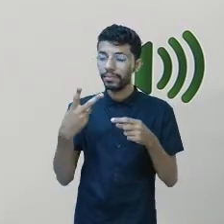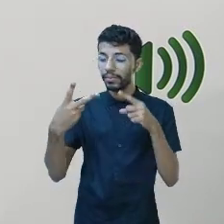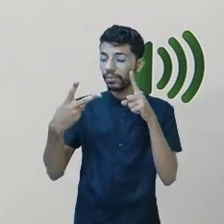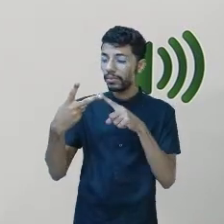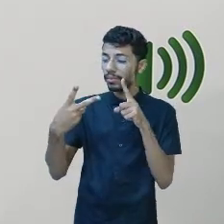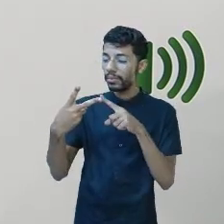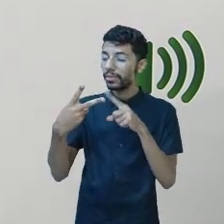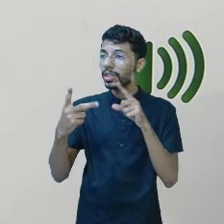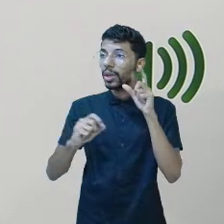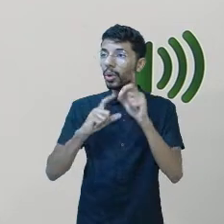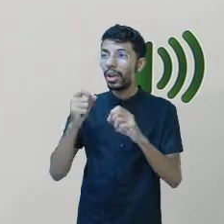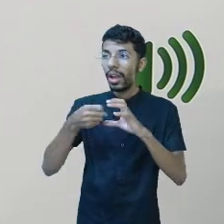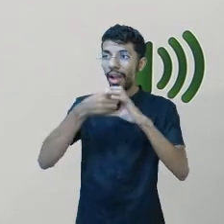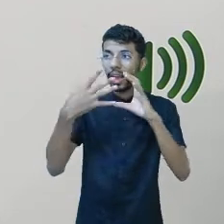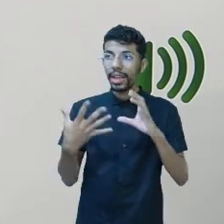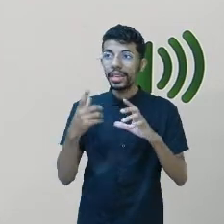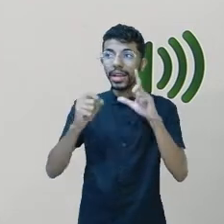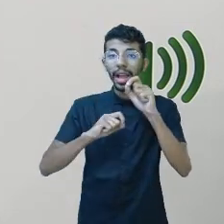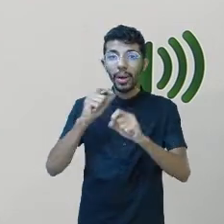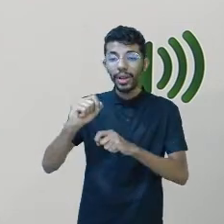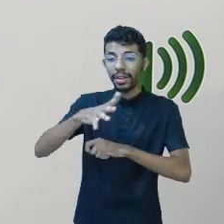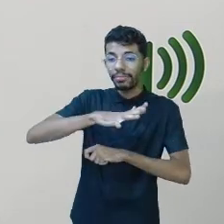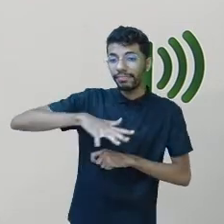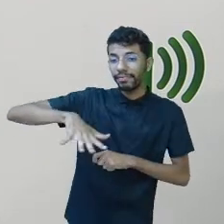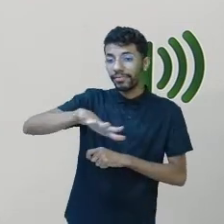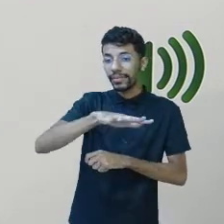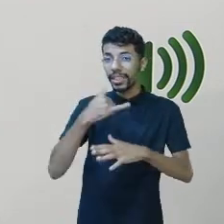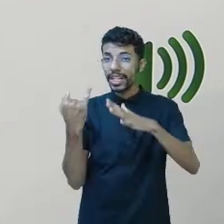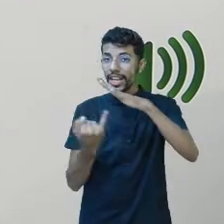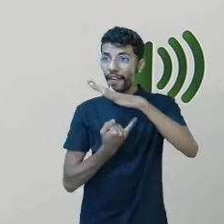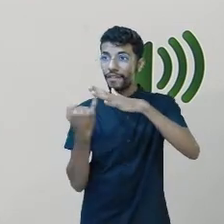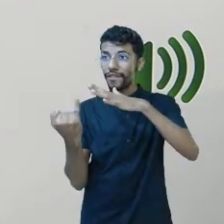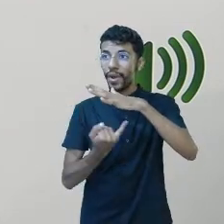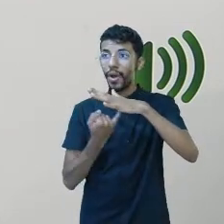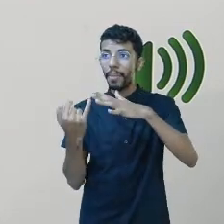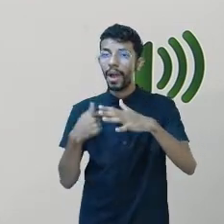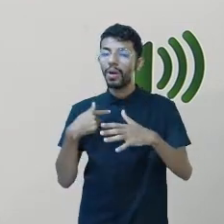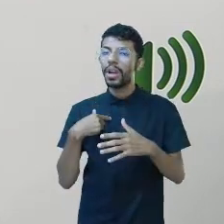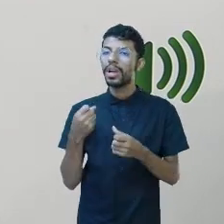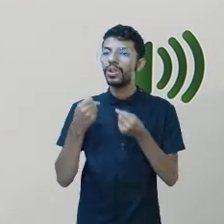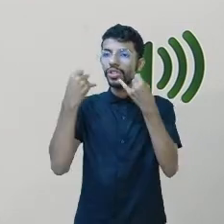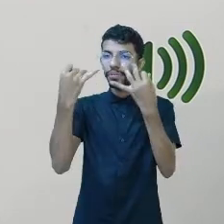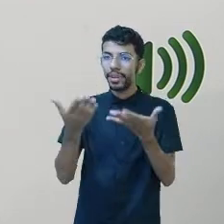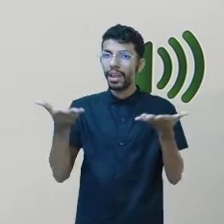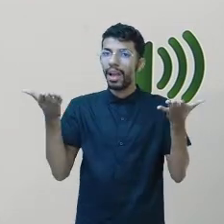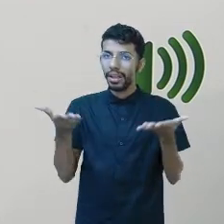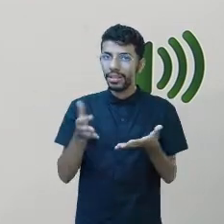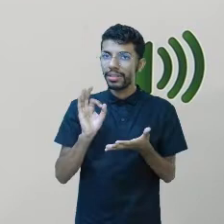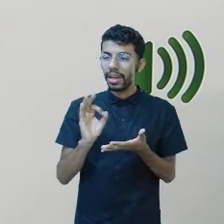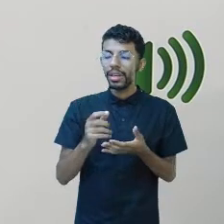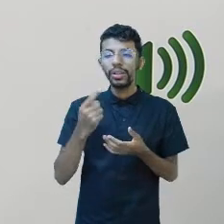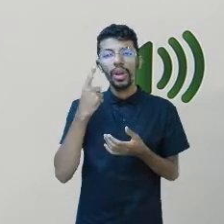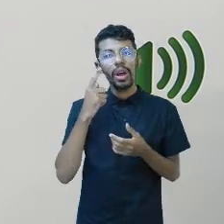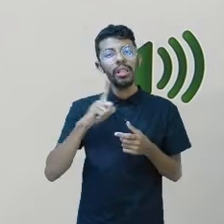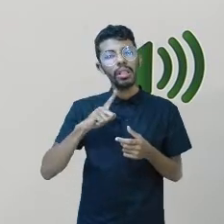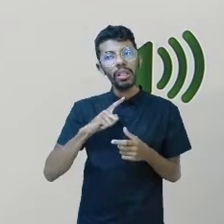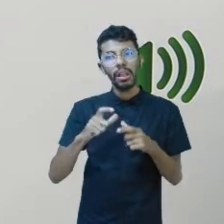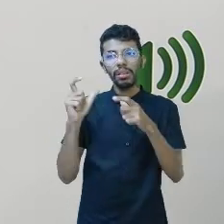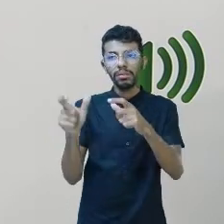vimos que a característica é ambiente informal. Eu falei isso aqui, não foi? Você está lembrado? Tem